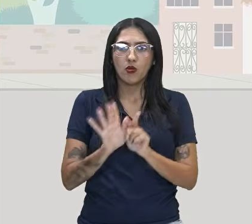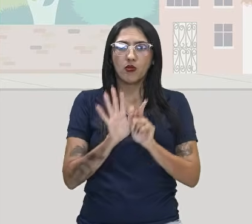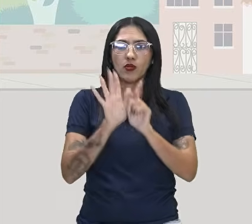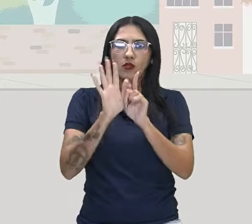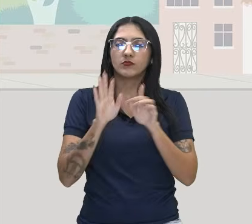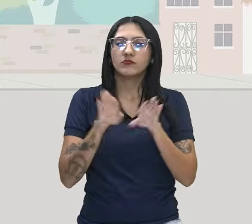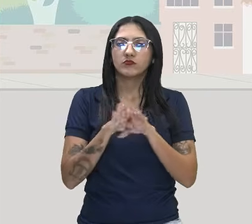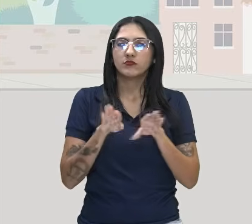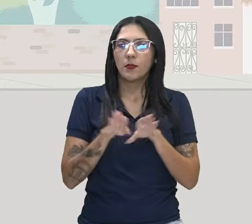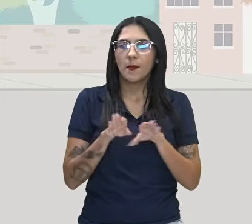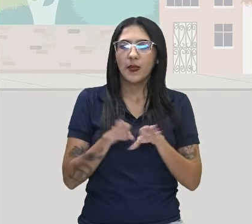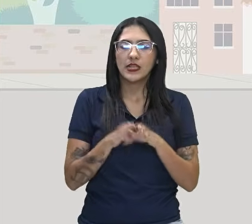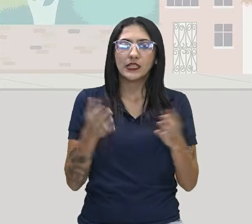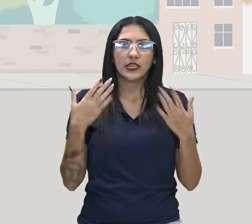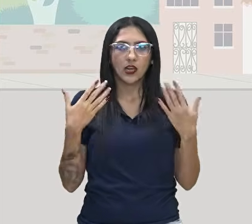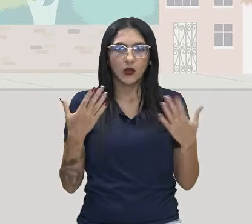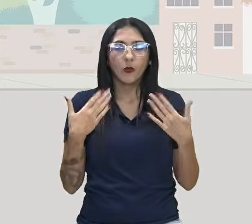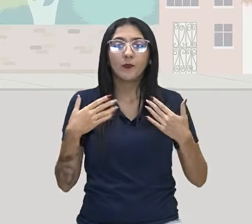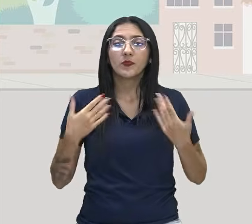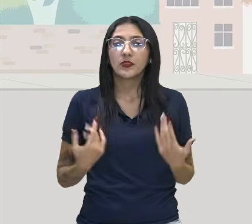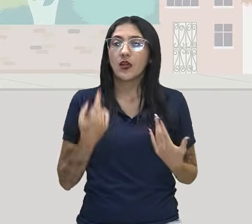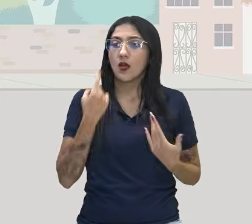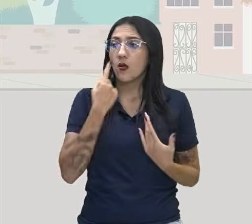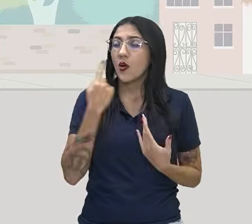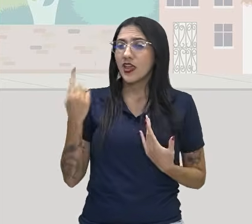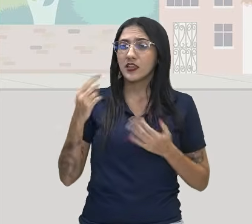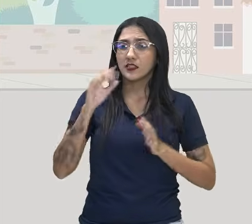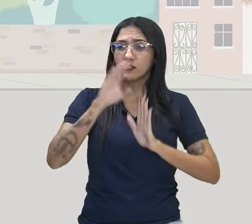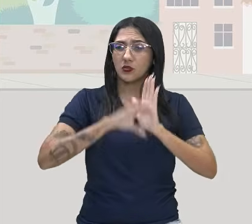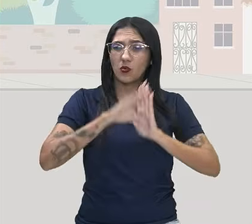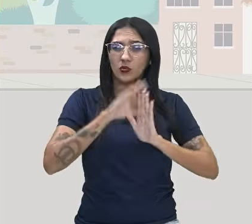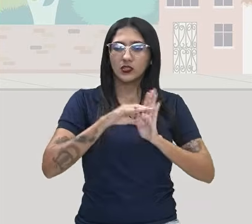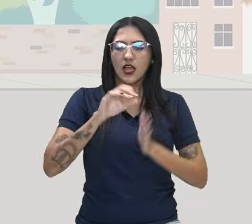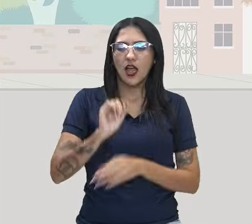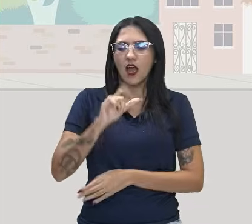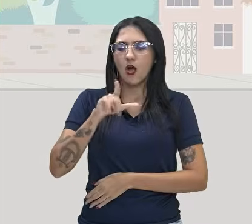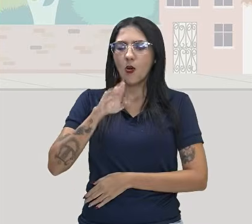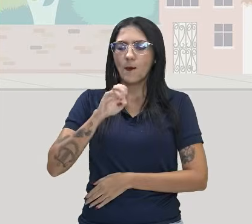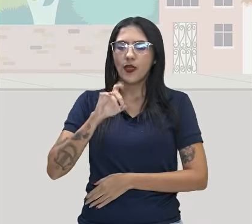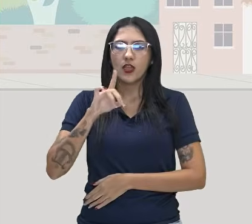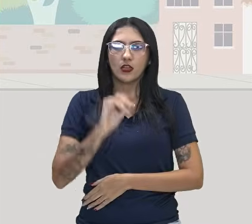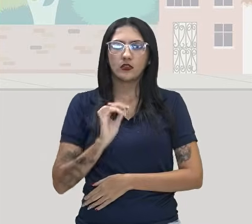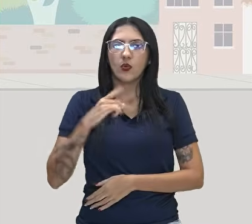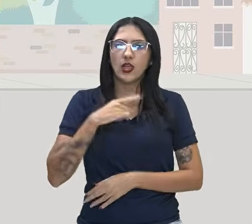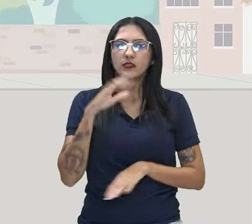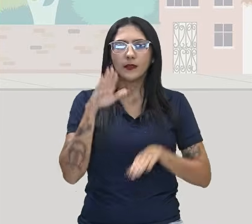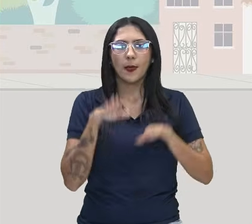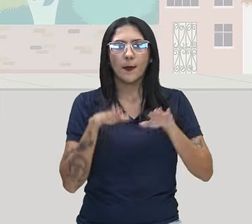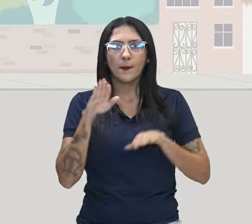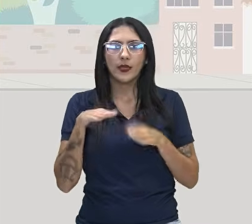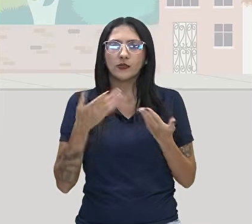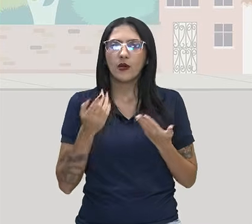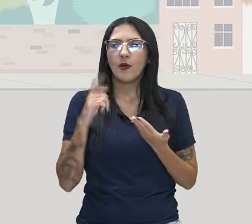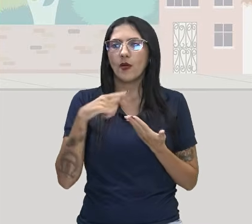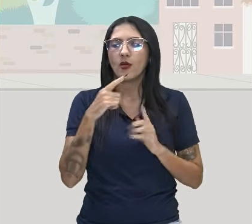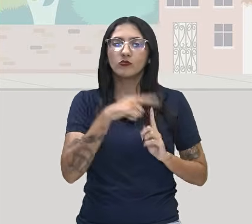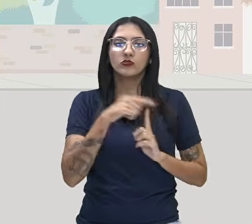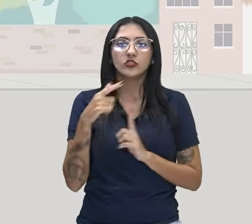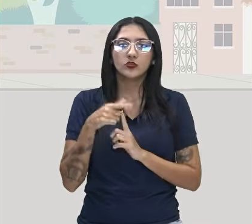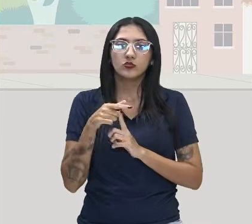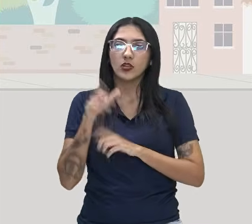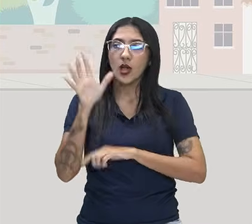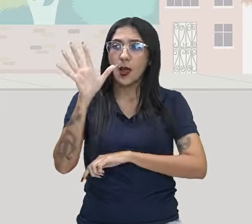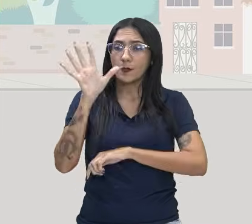de calor. Então, o albedo, gente, vai depender dessa absorção, né, ou da reflexão da